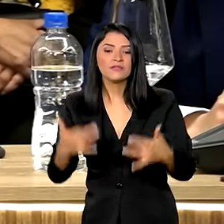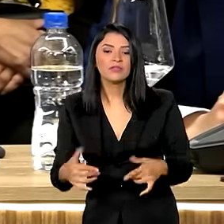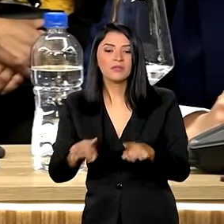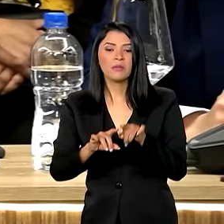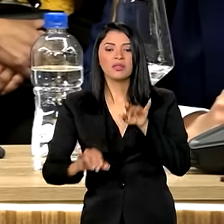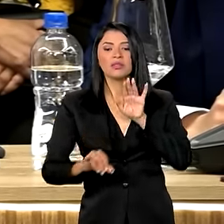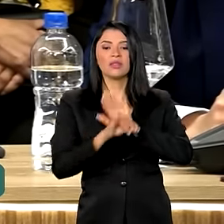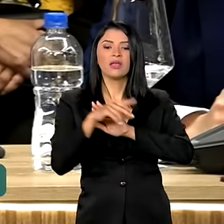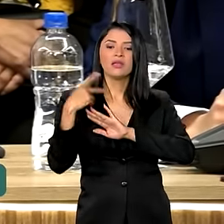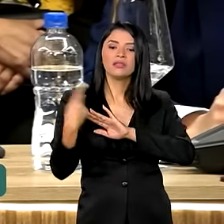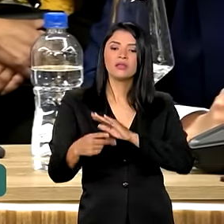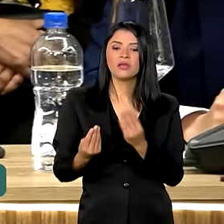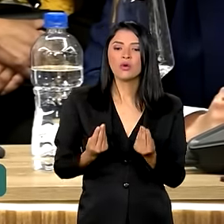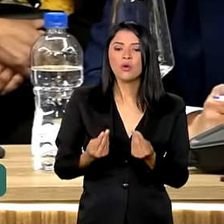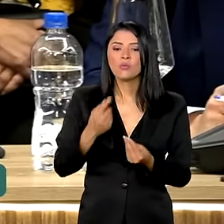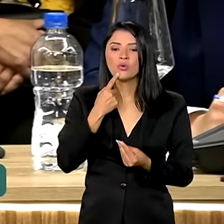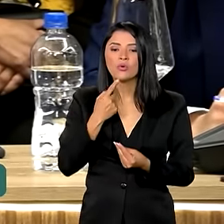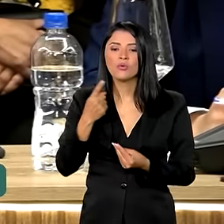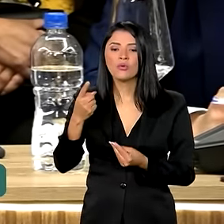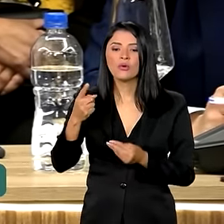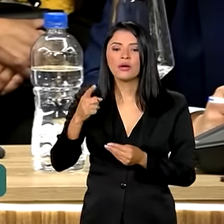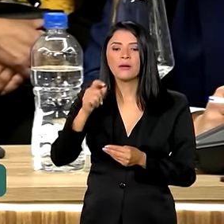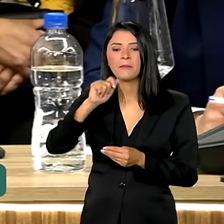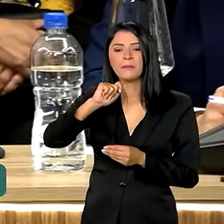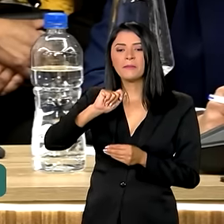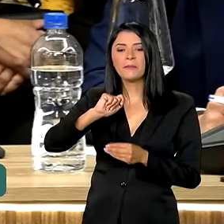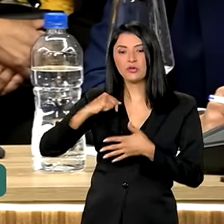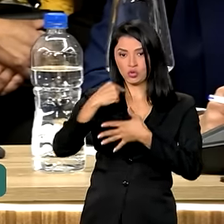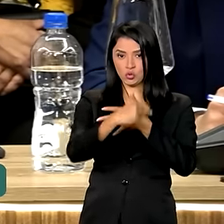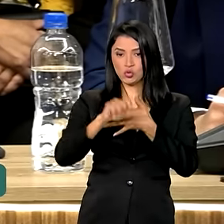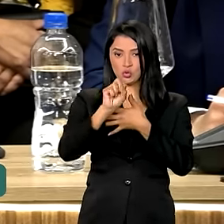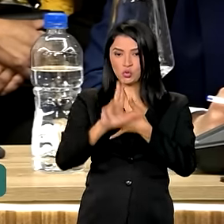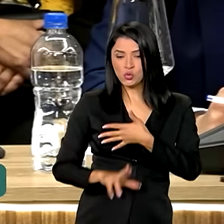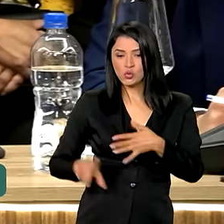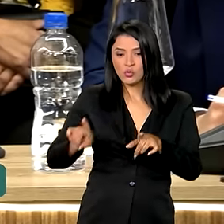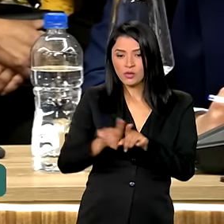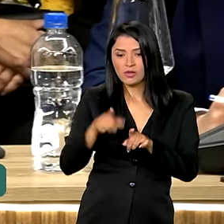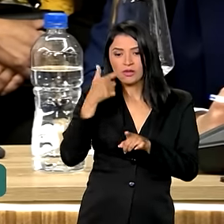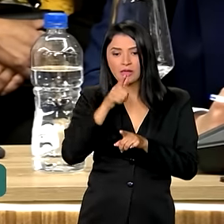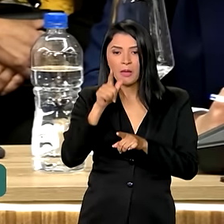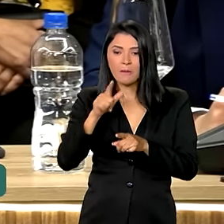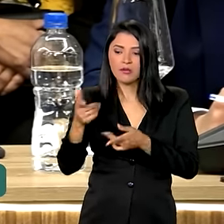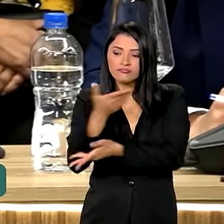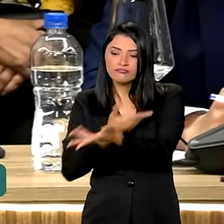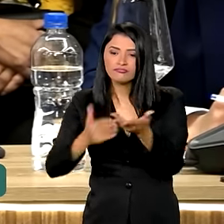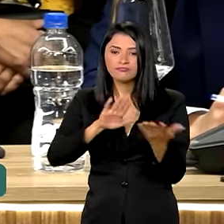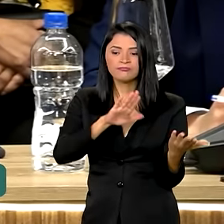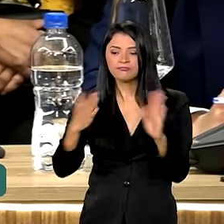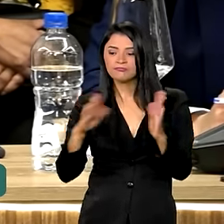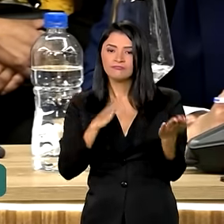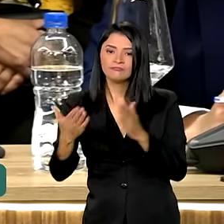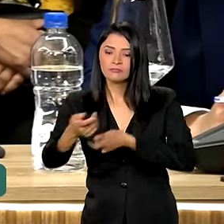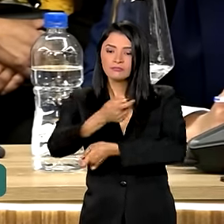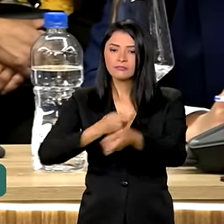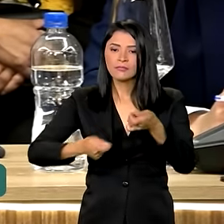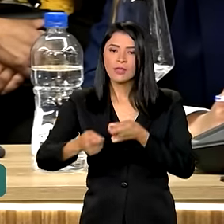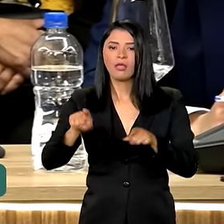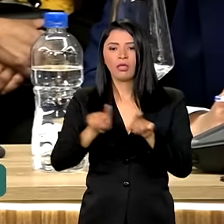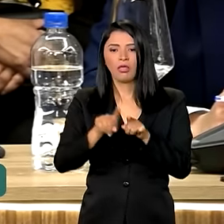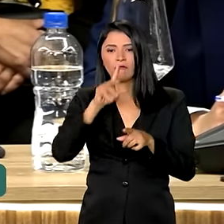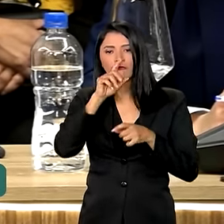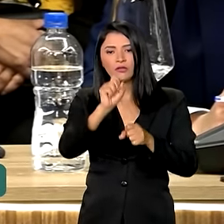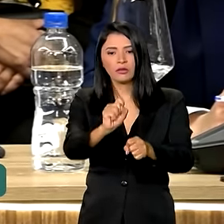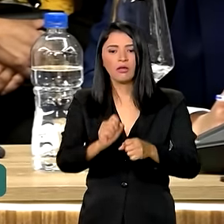identidade como sudamericanos, podremos aumentar o intercâmbio econômico, cultural, comercial e